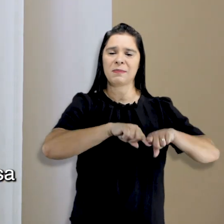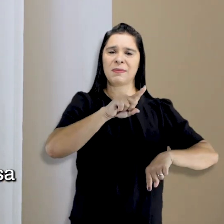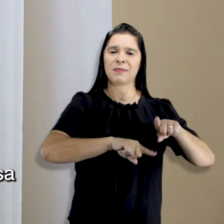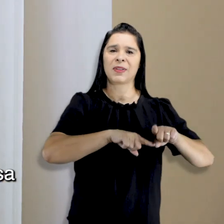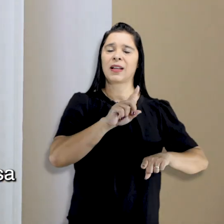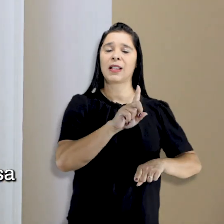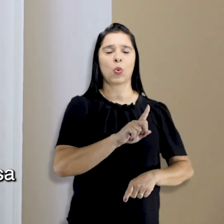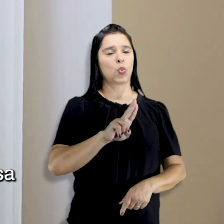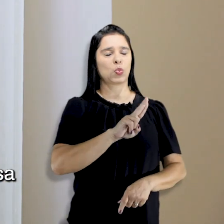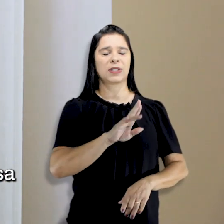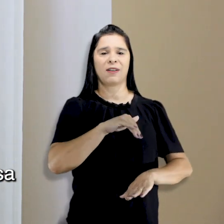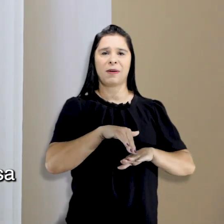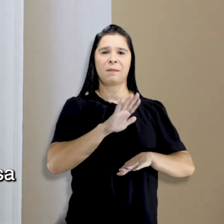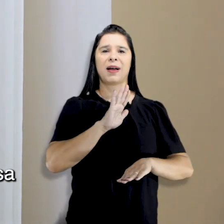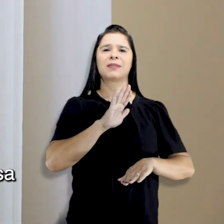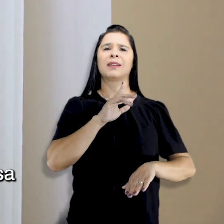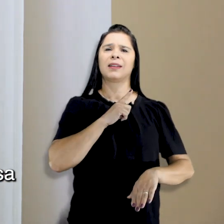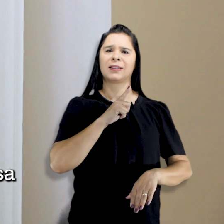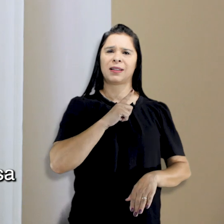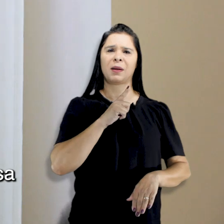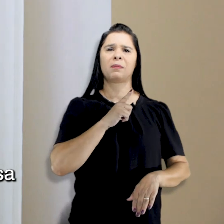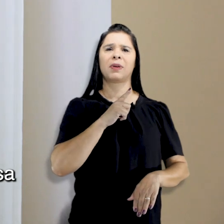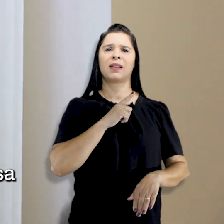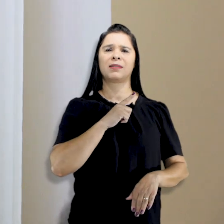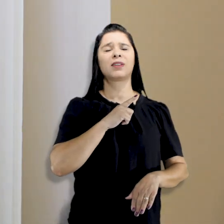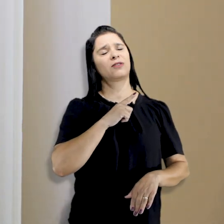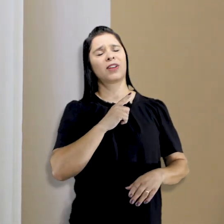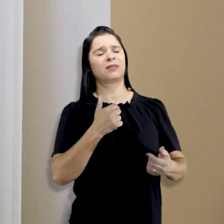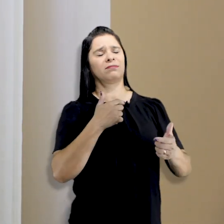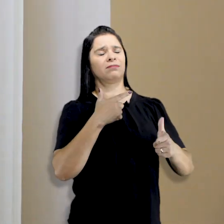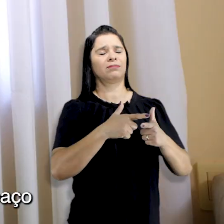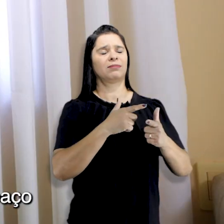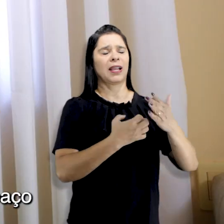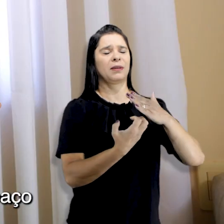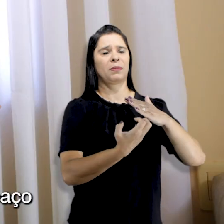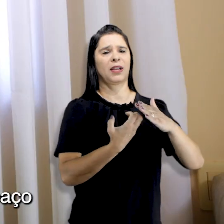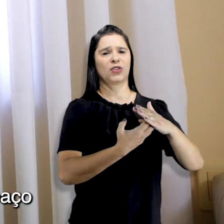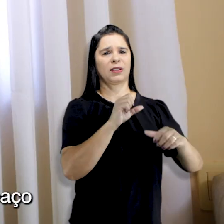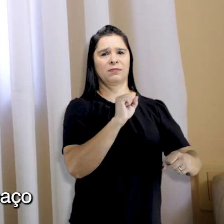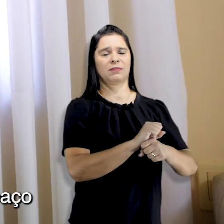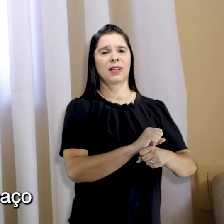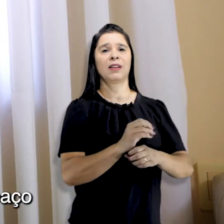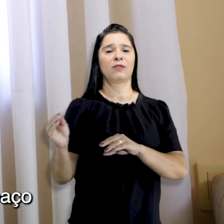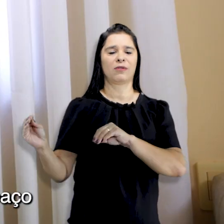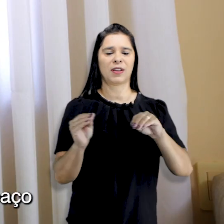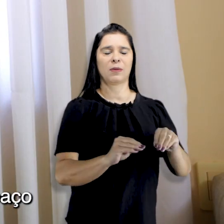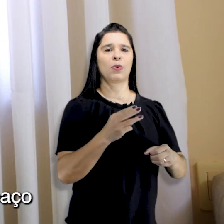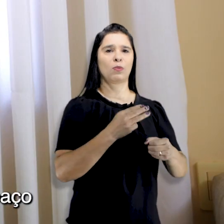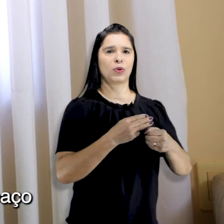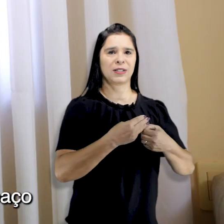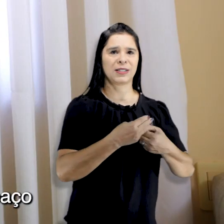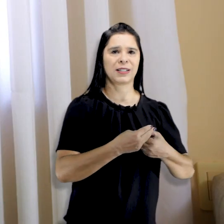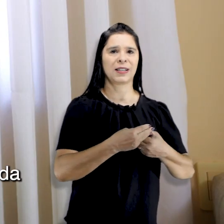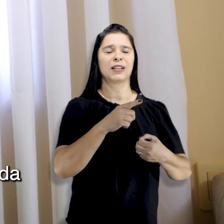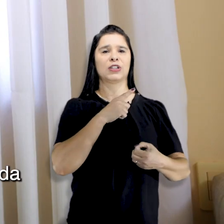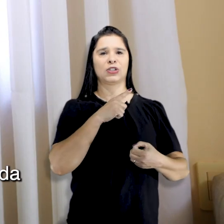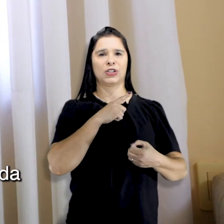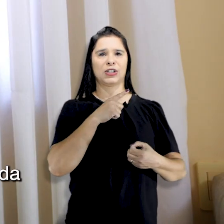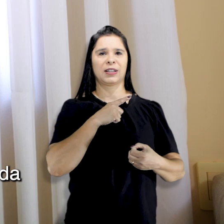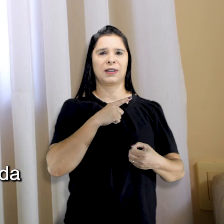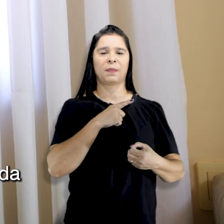os equipamentos também da massa falida viessem para o município. A troca seria, o município teria que entrar com um espaço